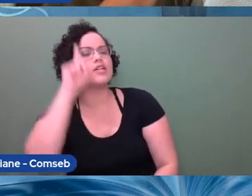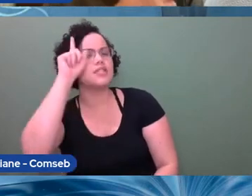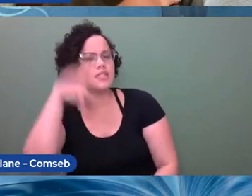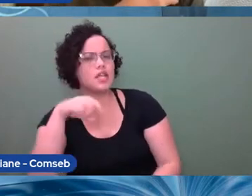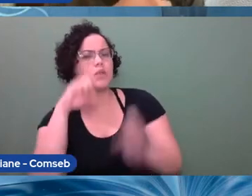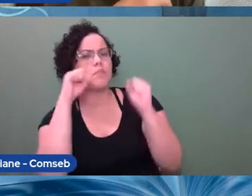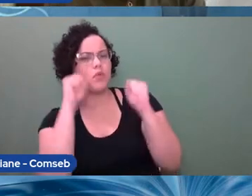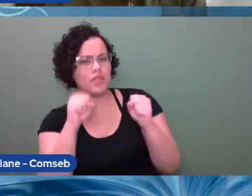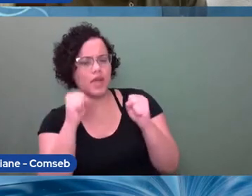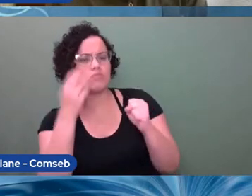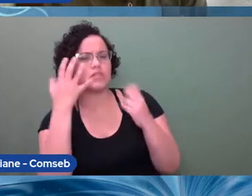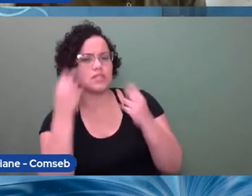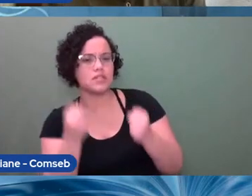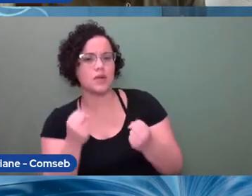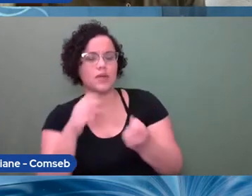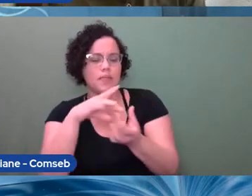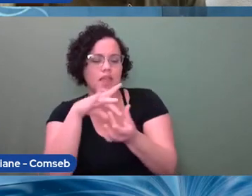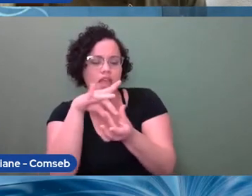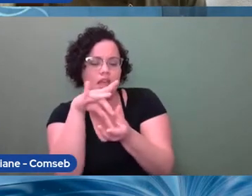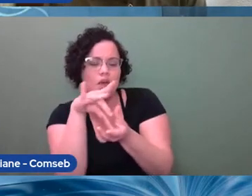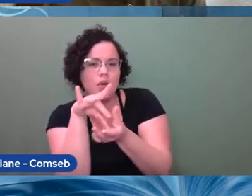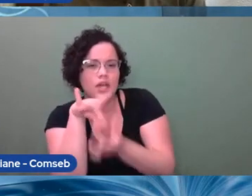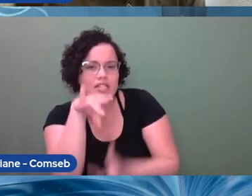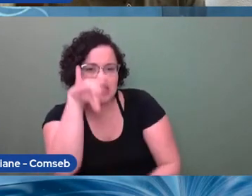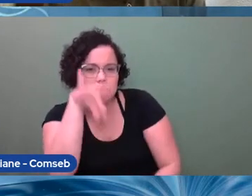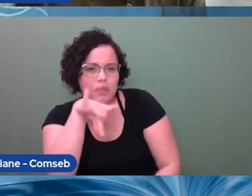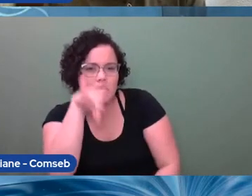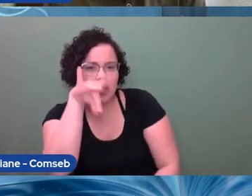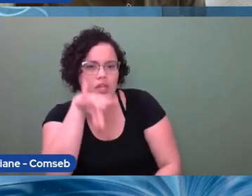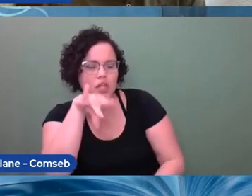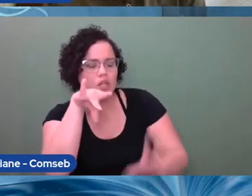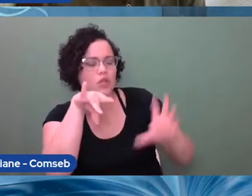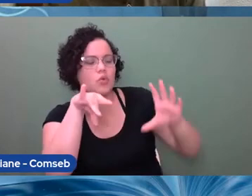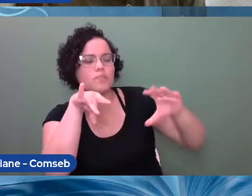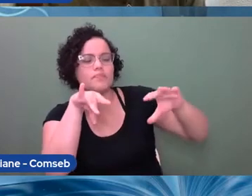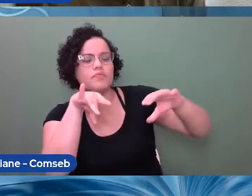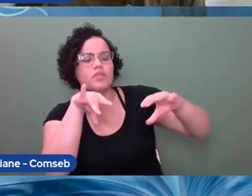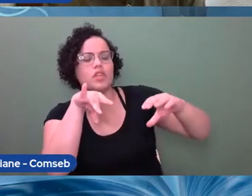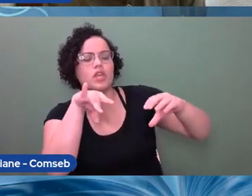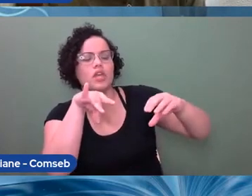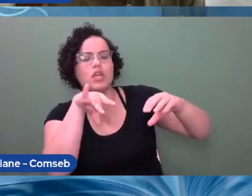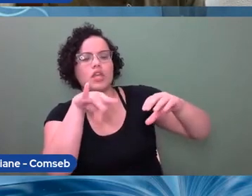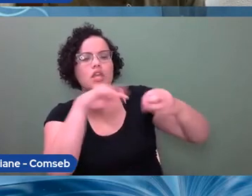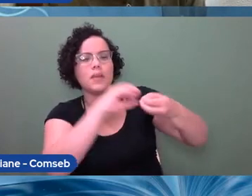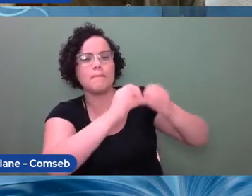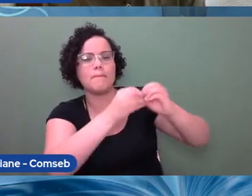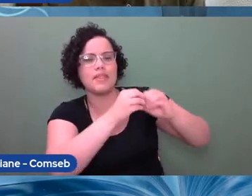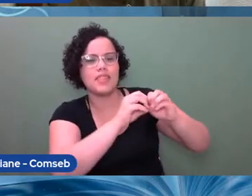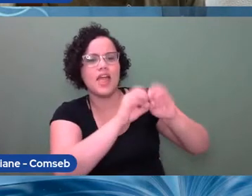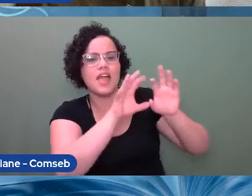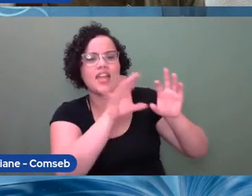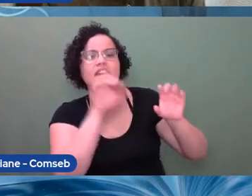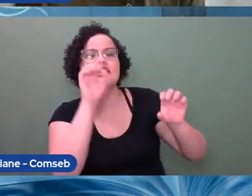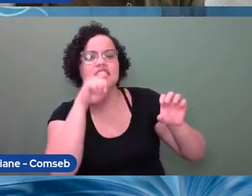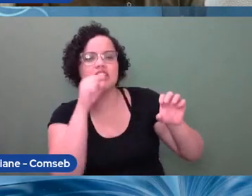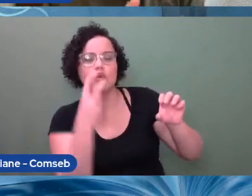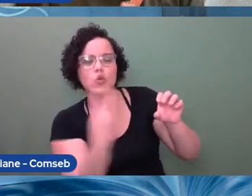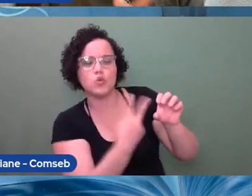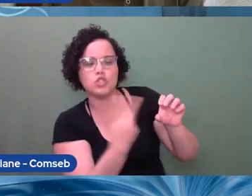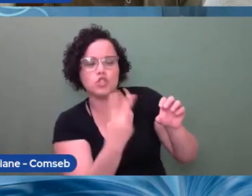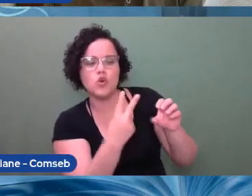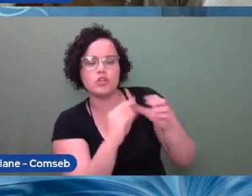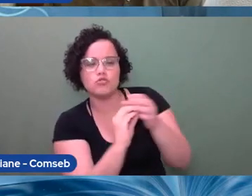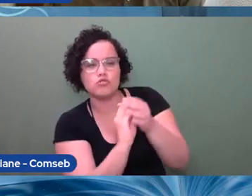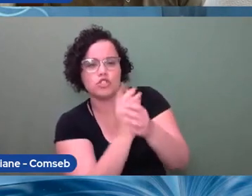é letra minúscula, e matéria aqui entendido como princípio material, como estado diverso de uma mesma essência